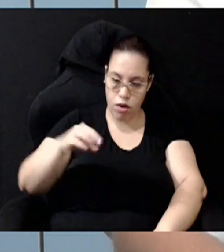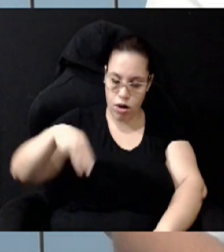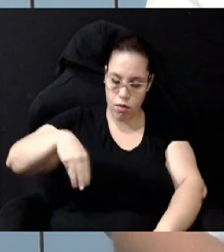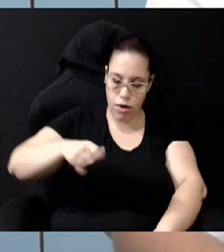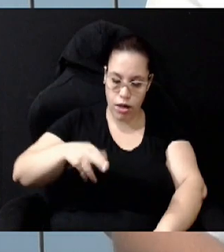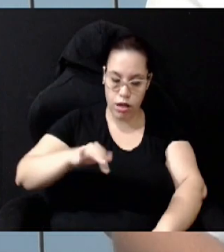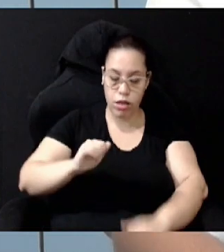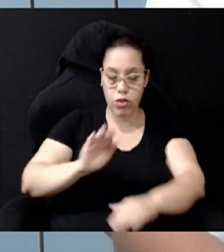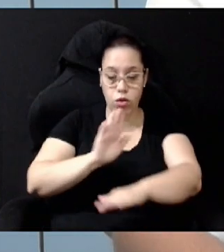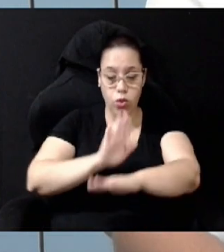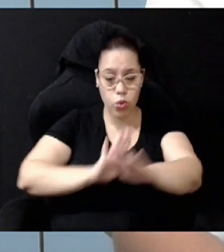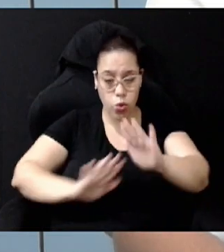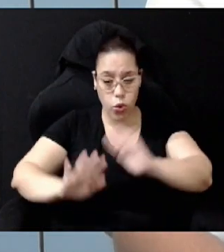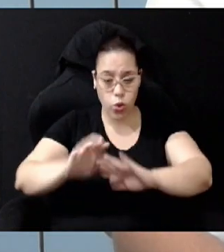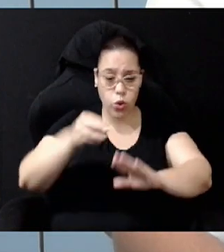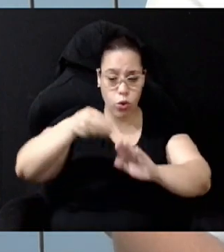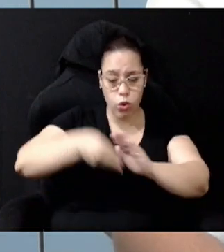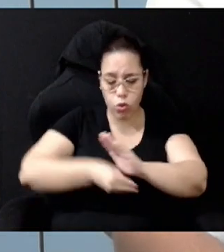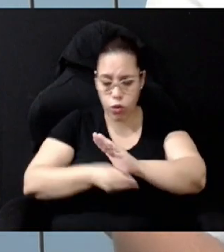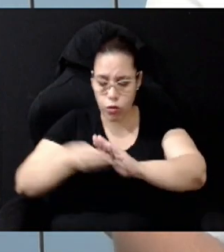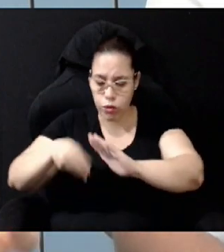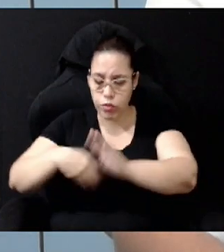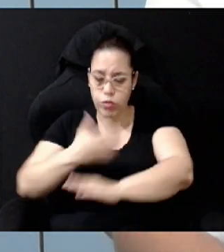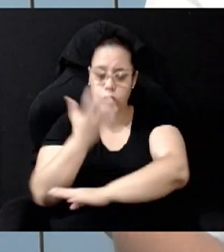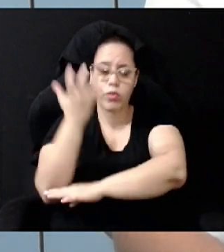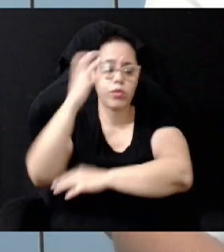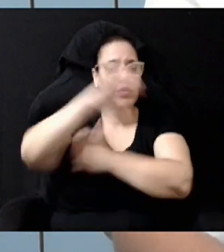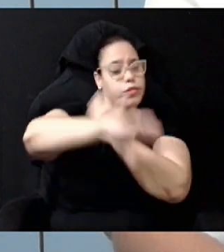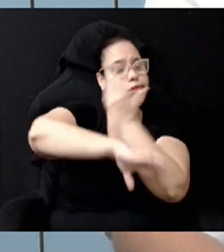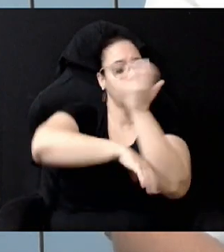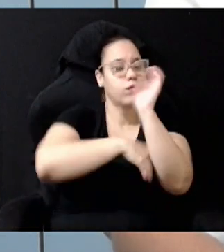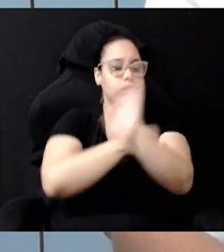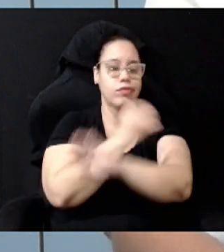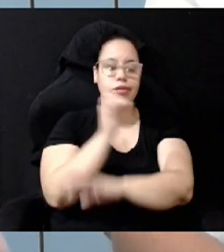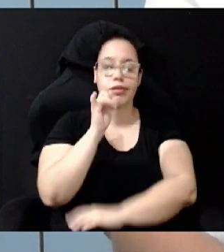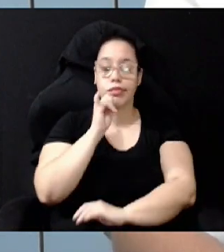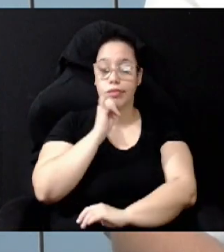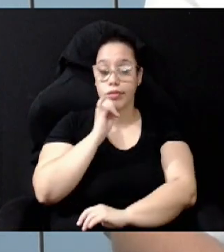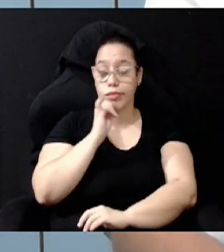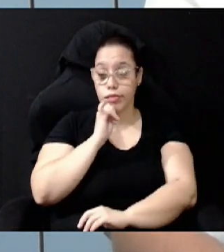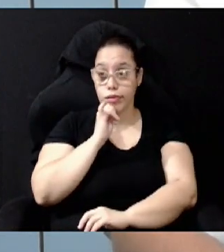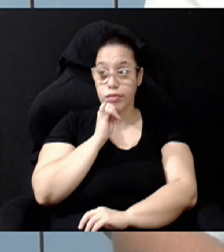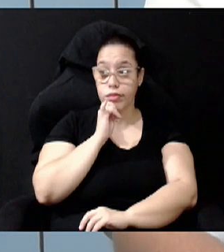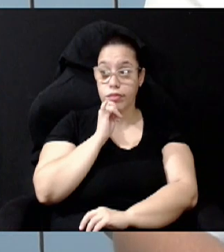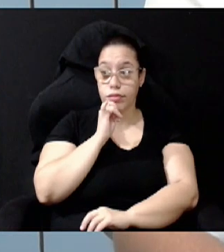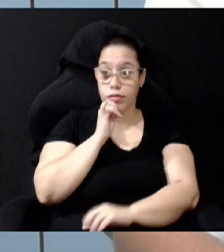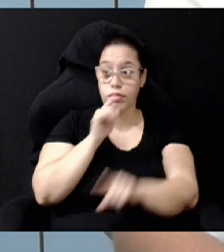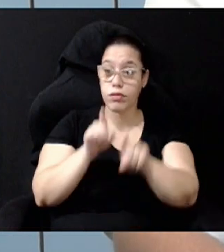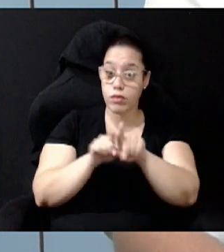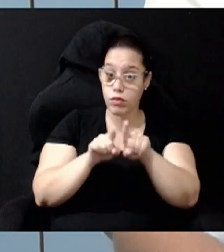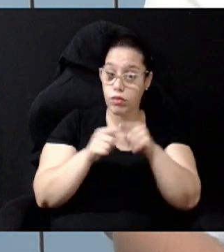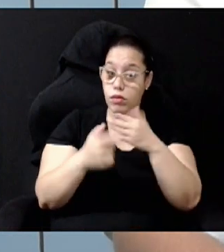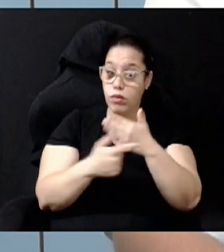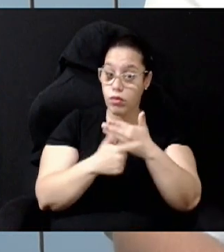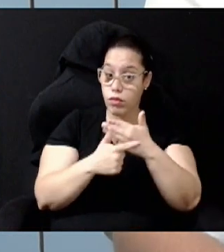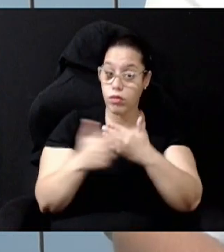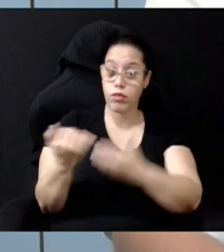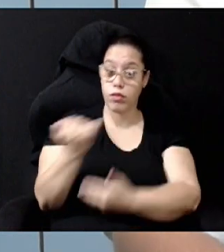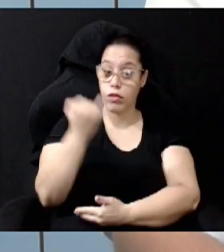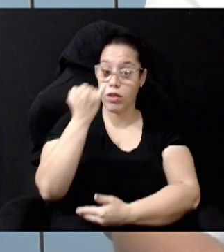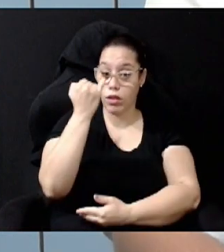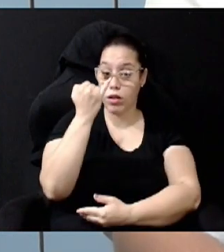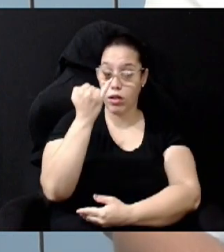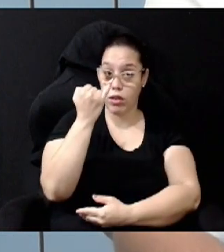plantem e cuidem de árvores, por exemplo, que são também têm um papel relevante disso. E